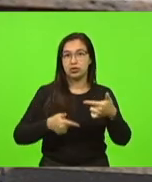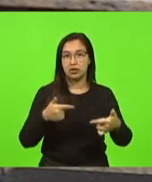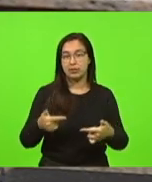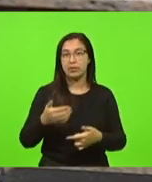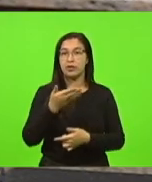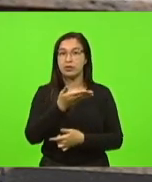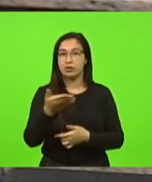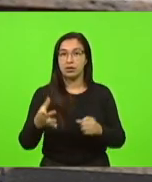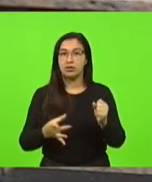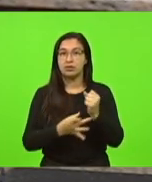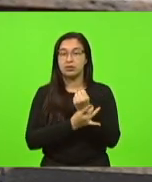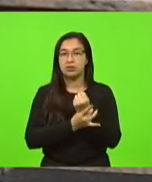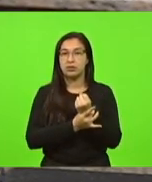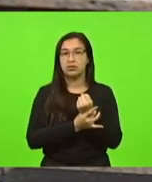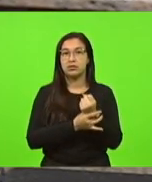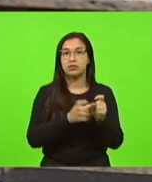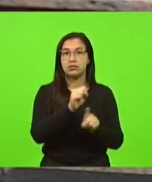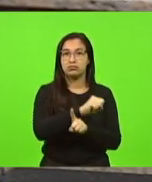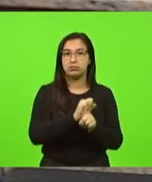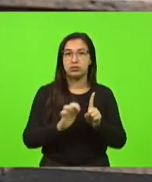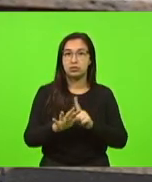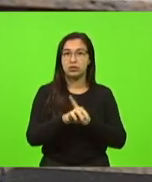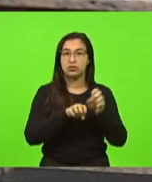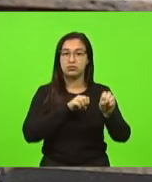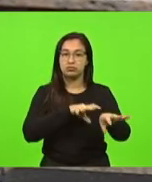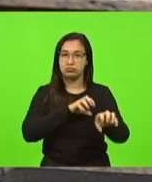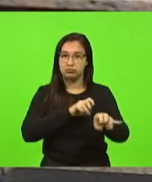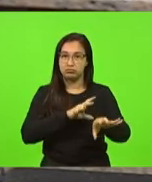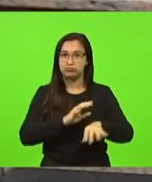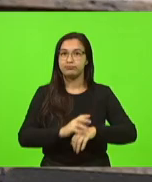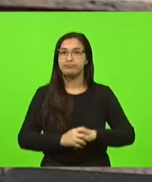segurança socioeducativo,